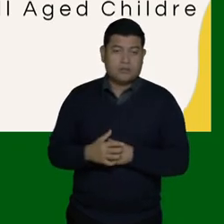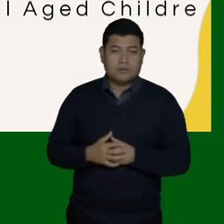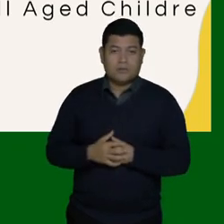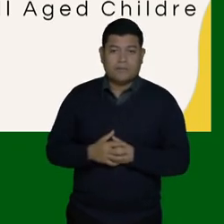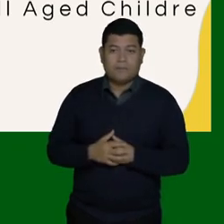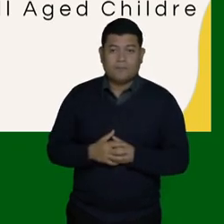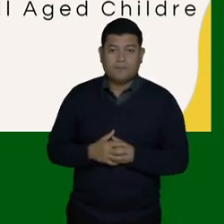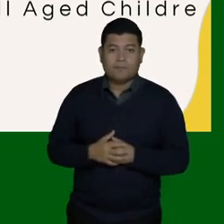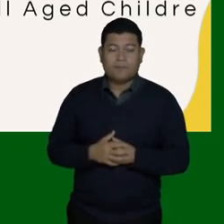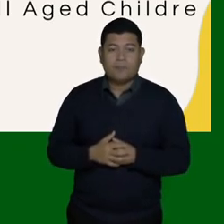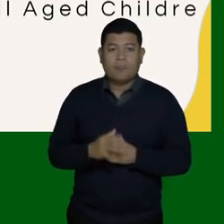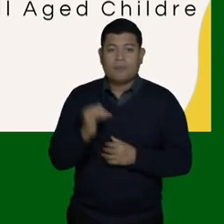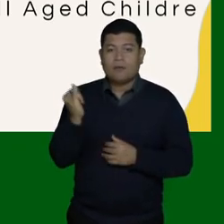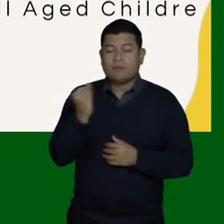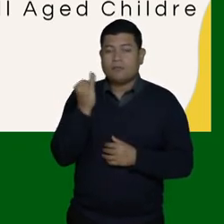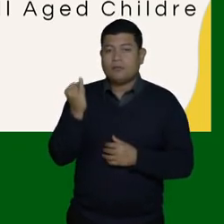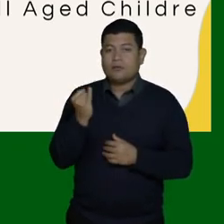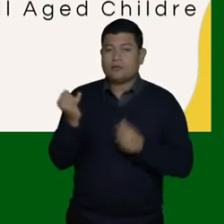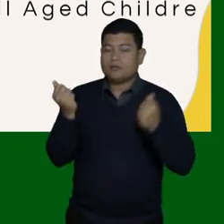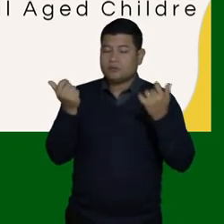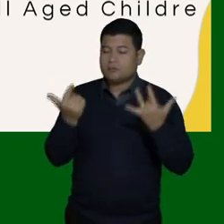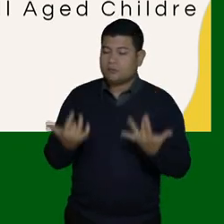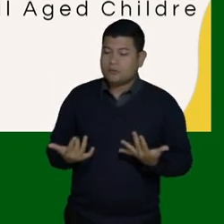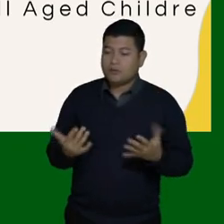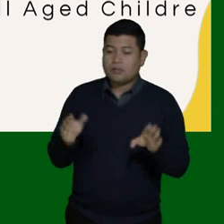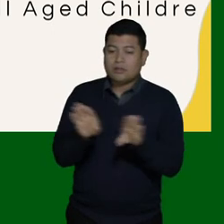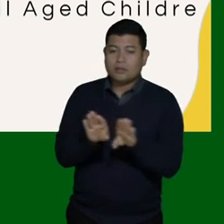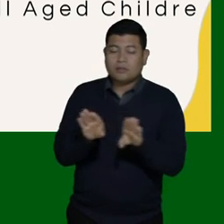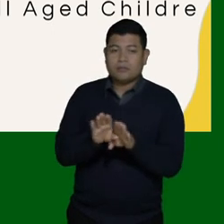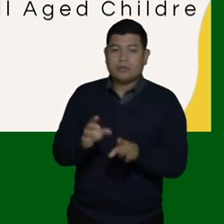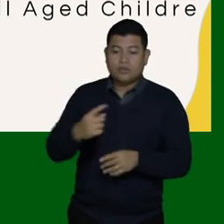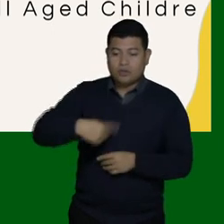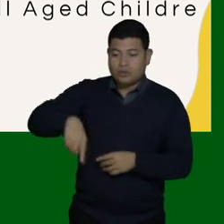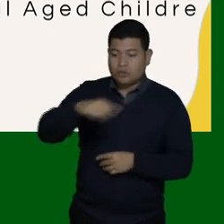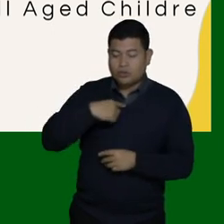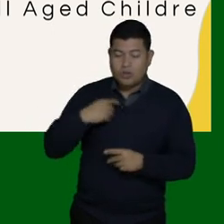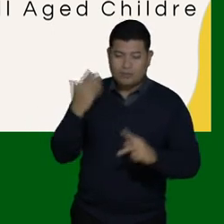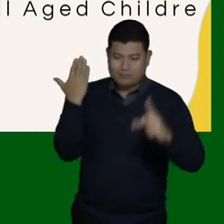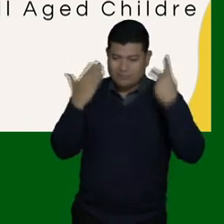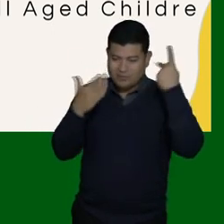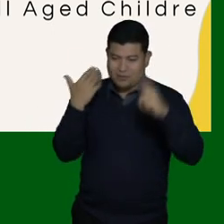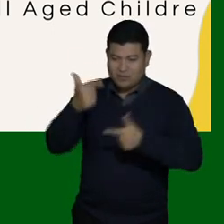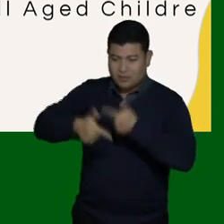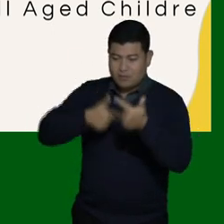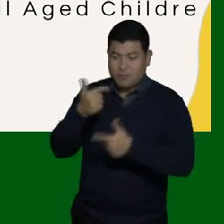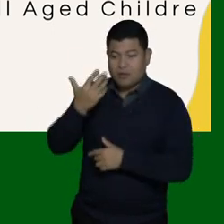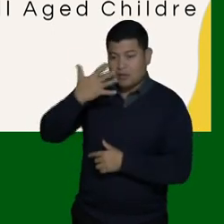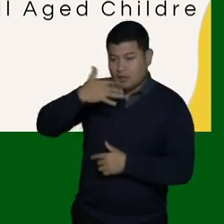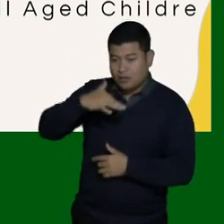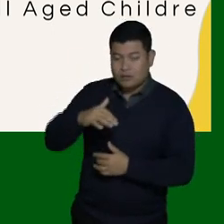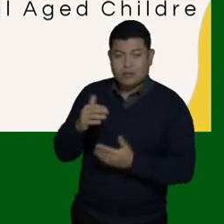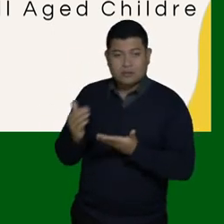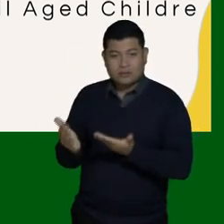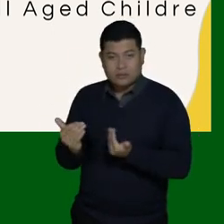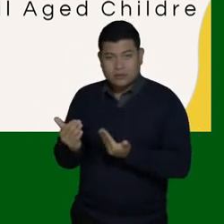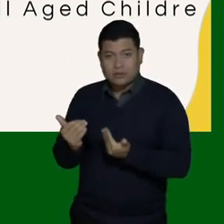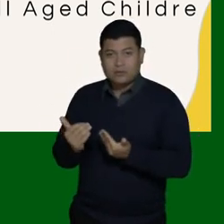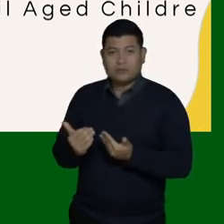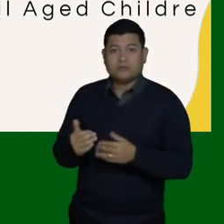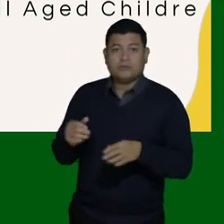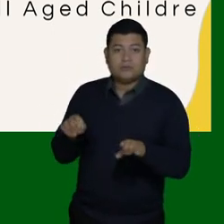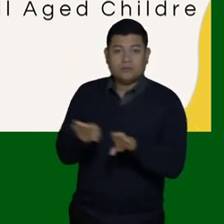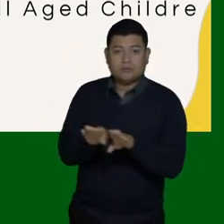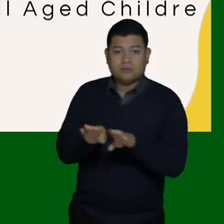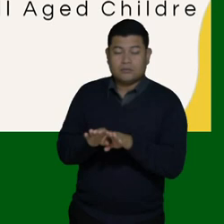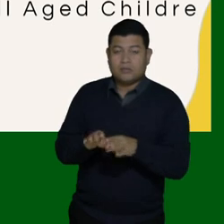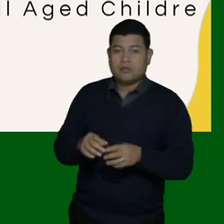é importante colocar que a gente também o psiquiatra da infância adolescência faz a revisão dos das escalas